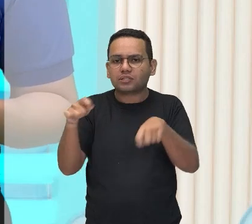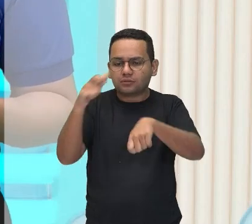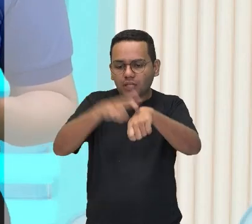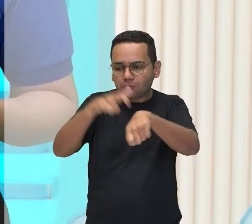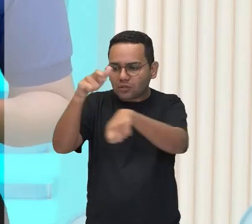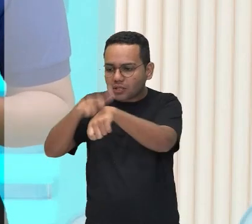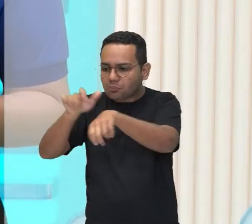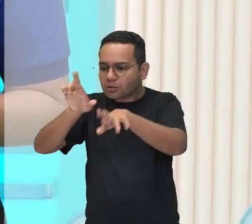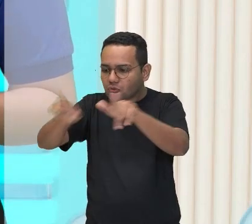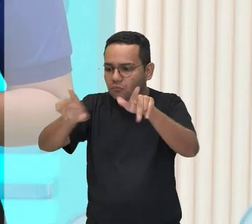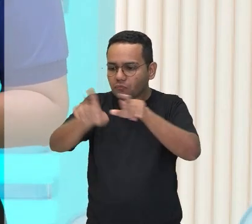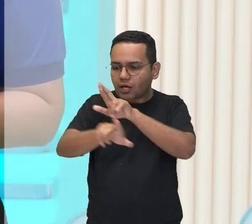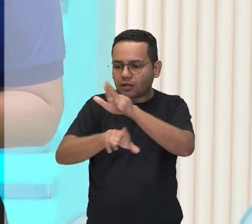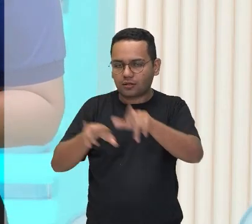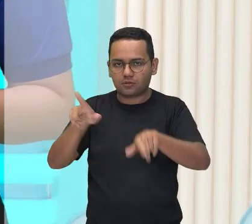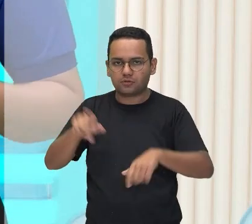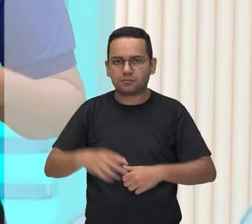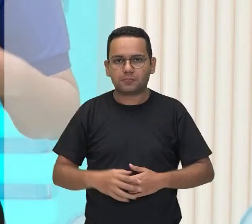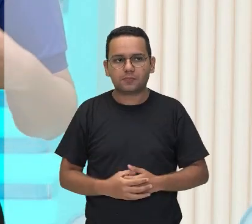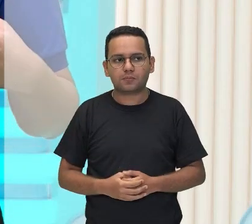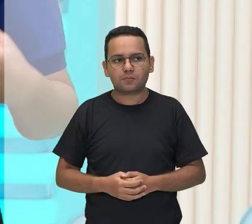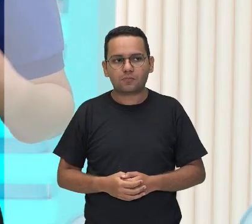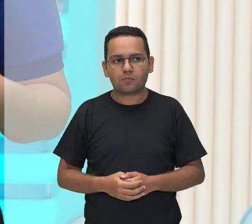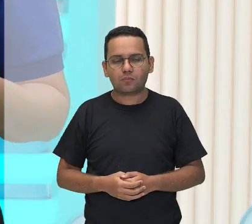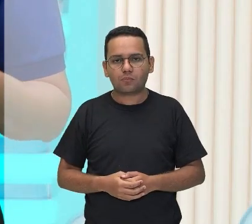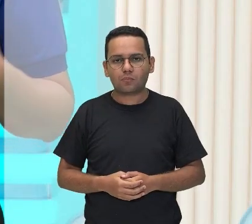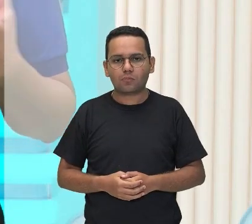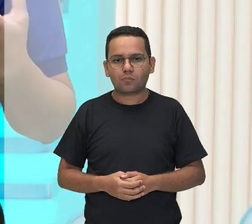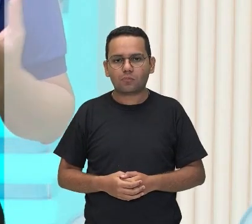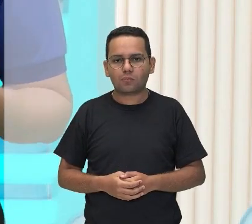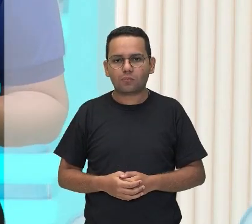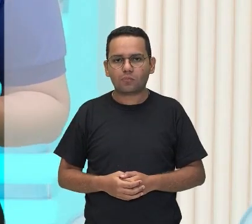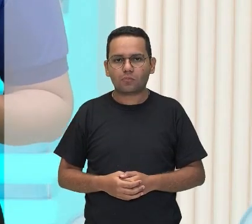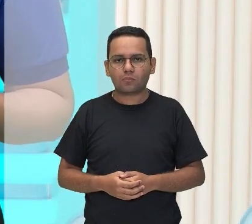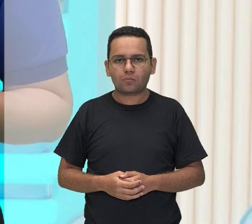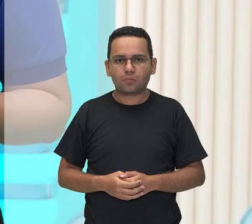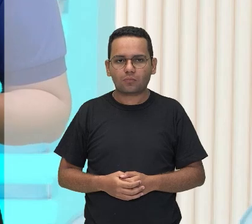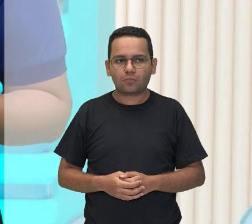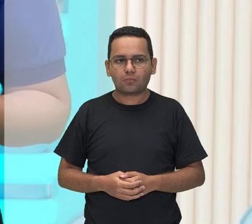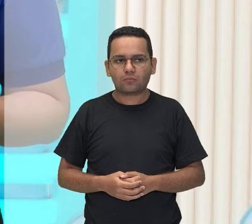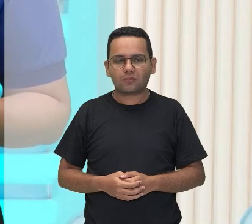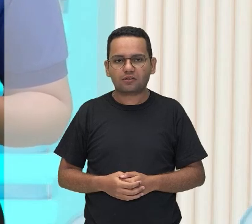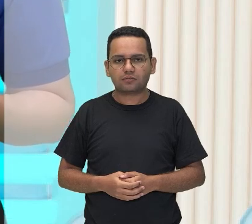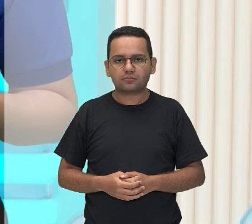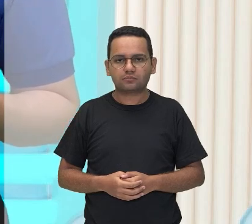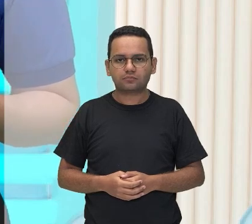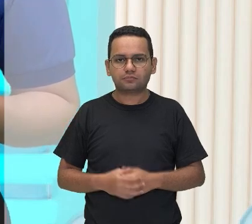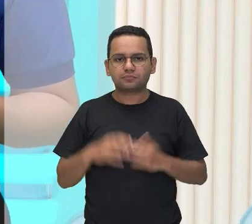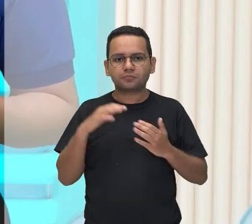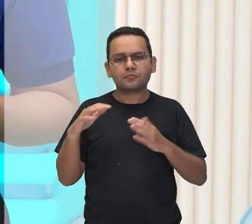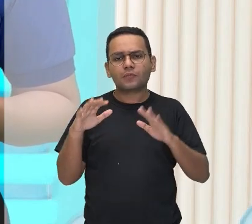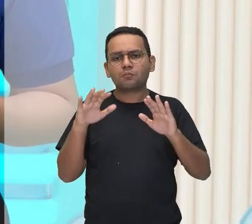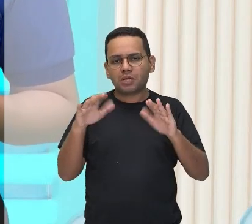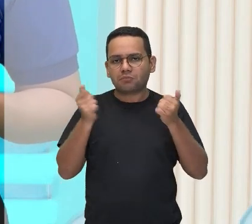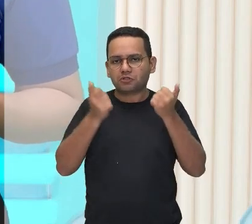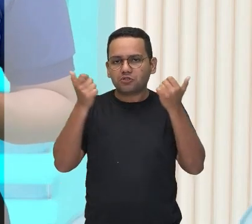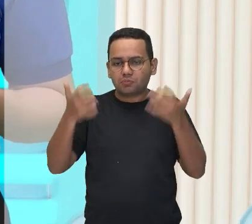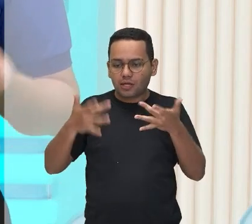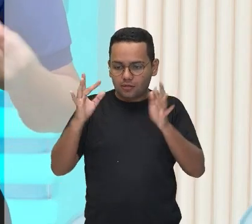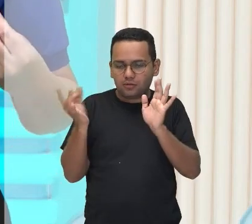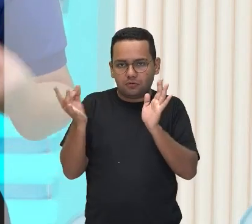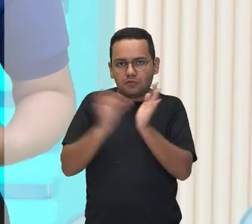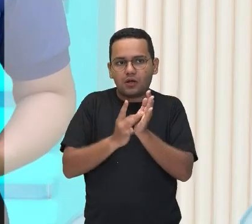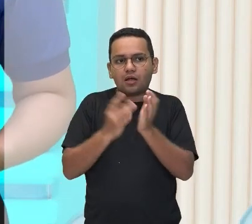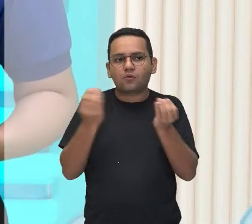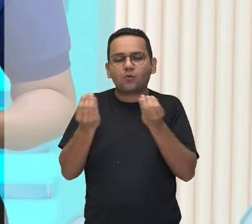porque cada cidadão é único. E para falar um pouco mais claro de como é que as lutas elas impactam na